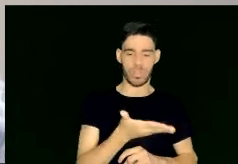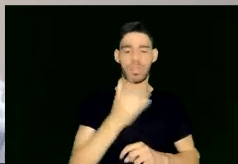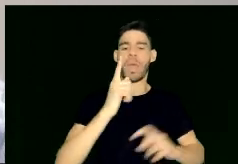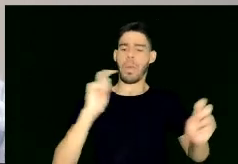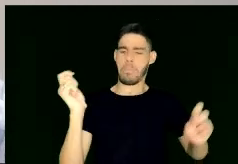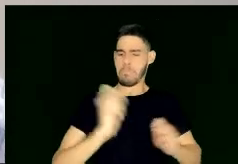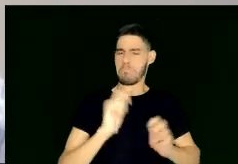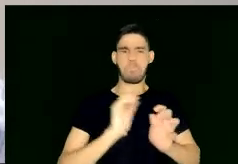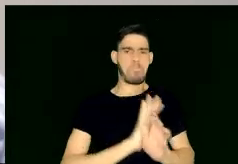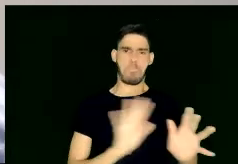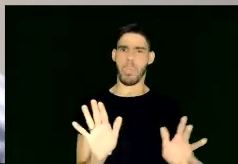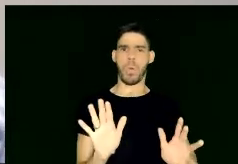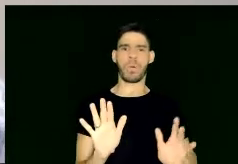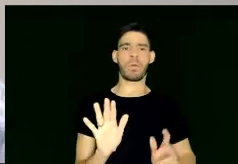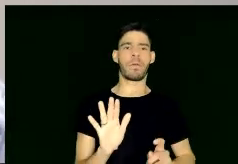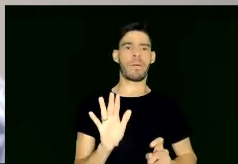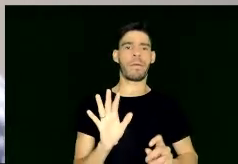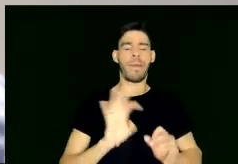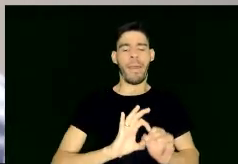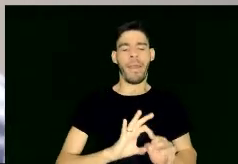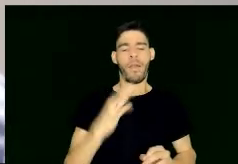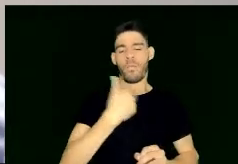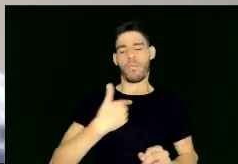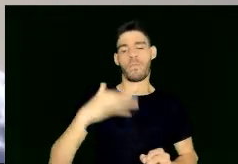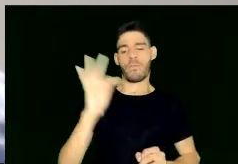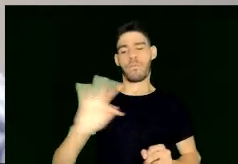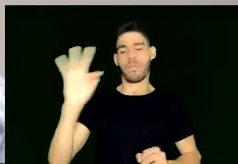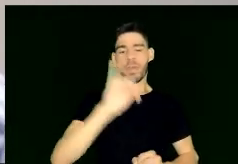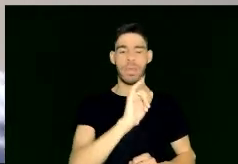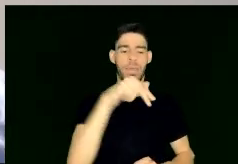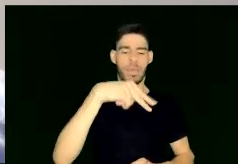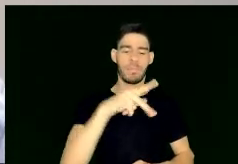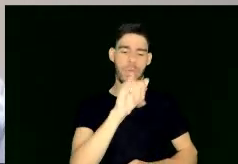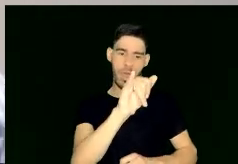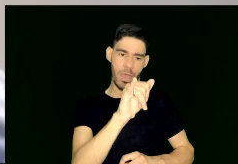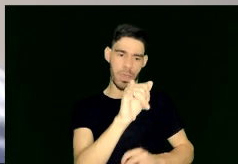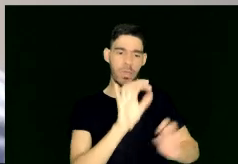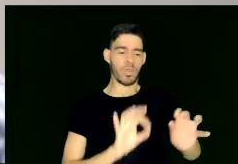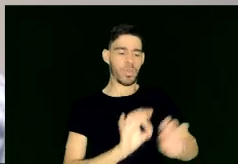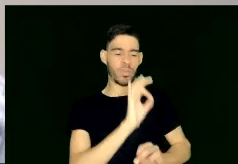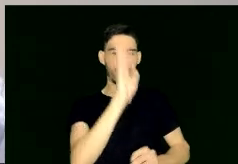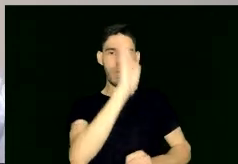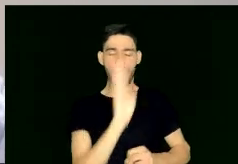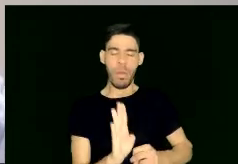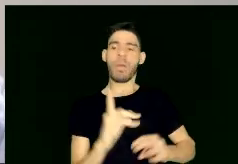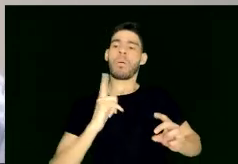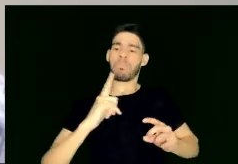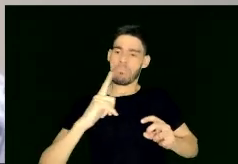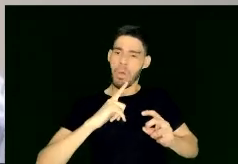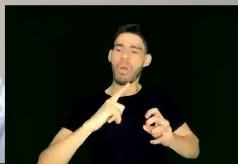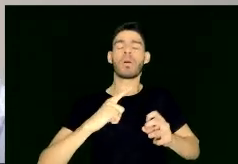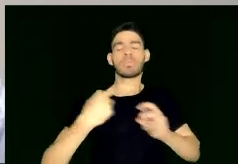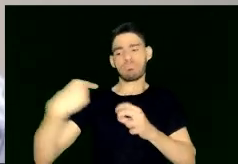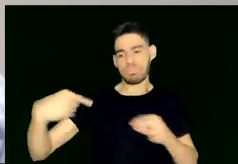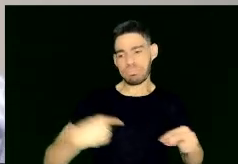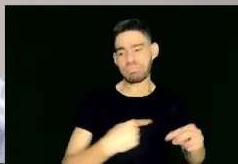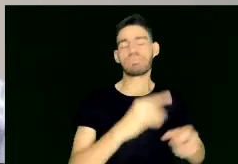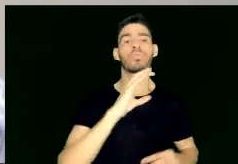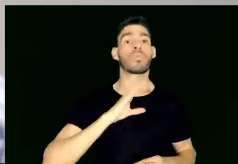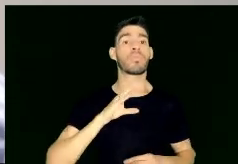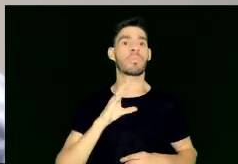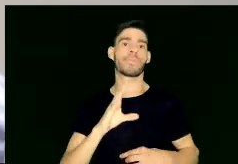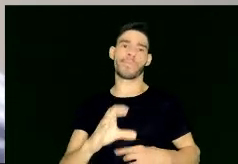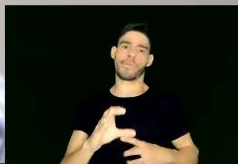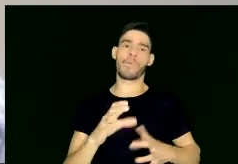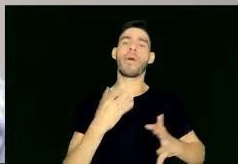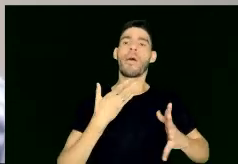que eu mencionei, são suficientes para que a União, o INPI e o Judiciário Brasileiro se manifestem